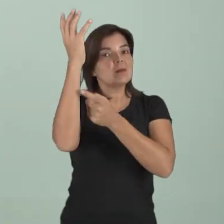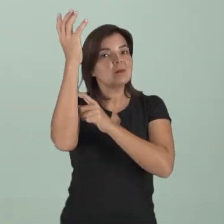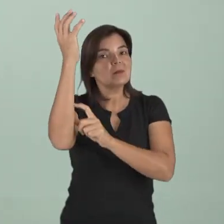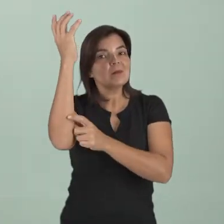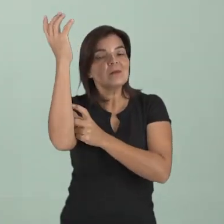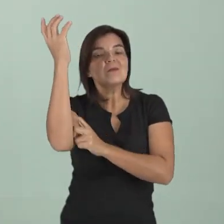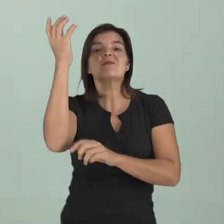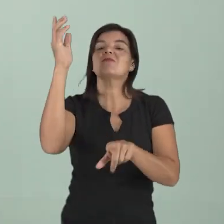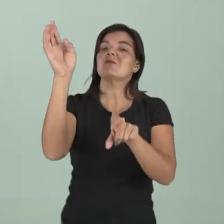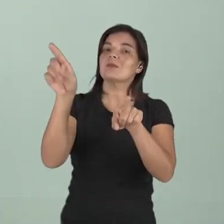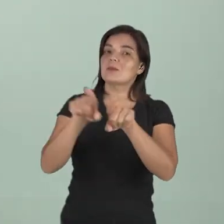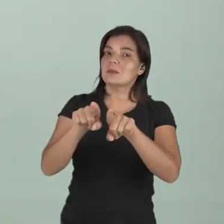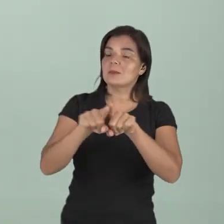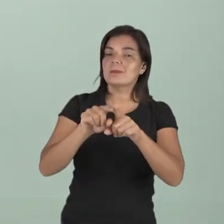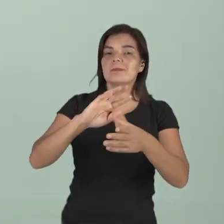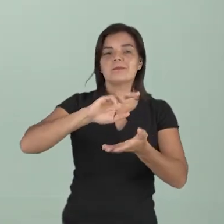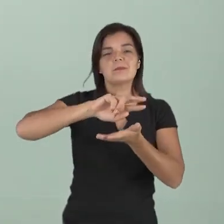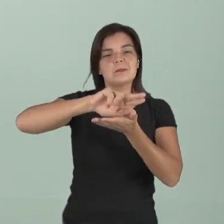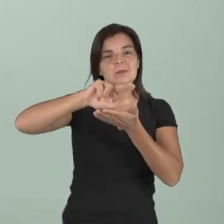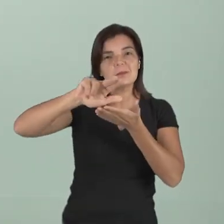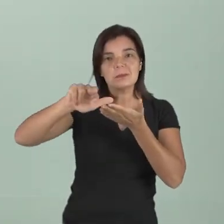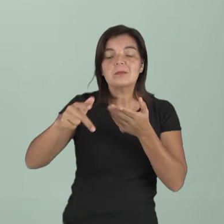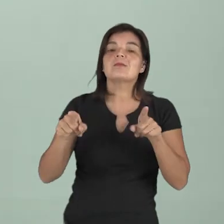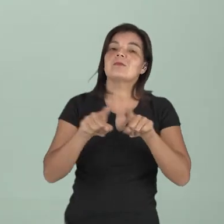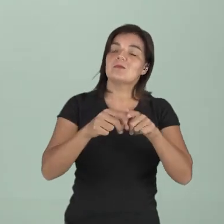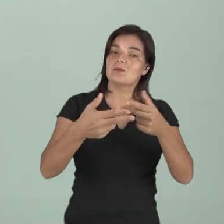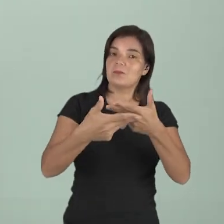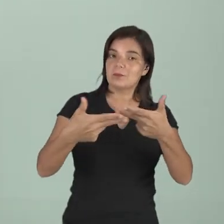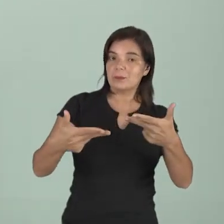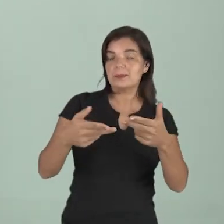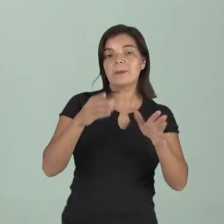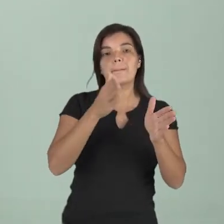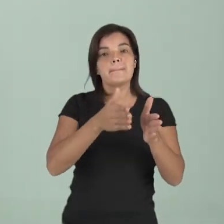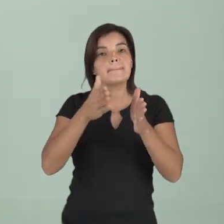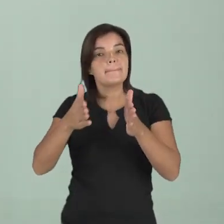que é cortada, enfim. Então todo o processo de produção da